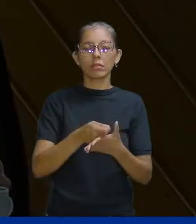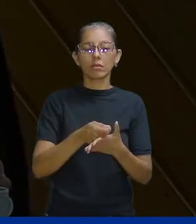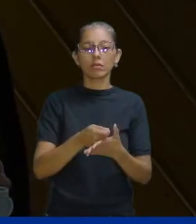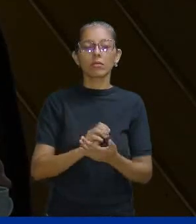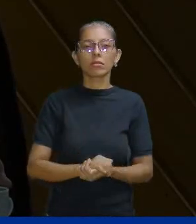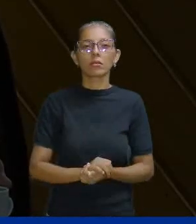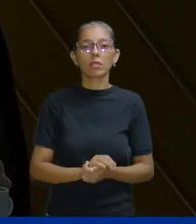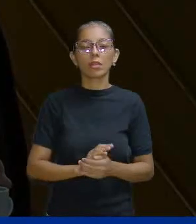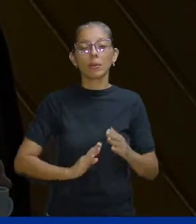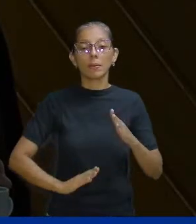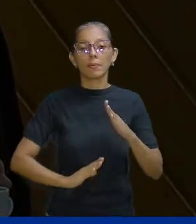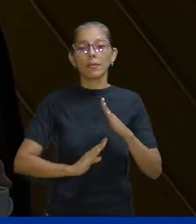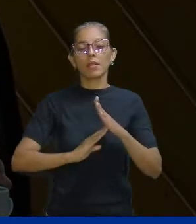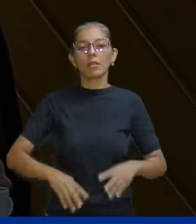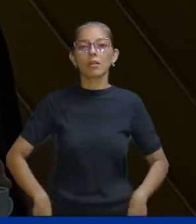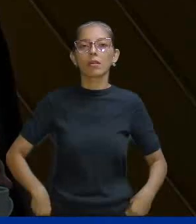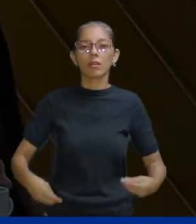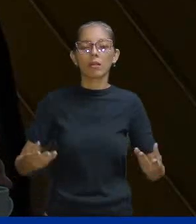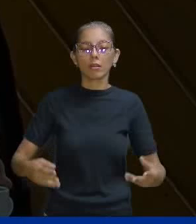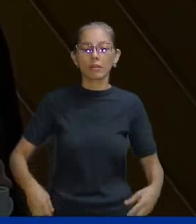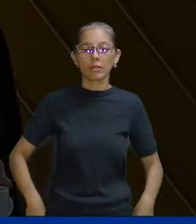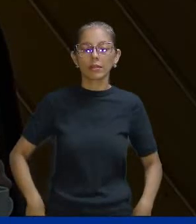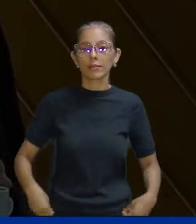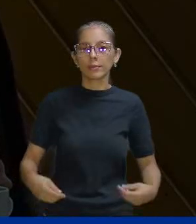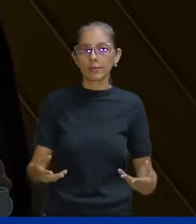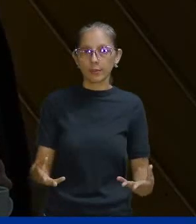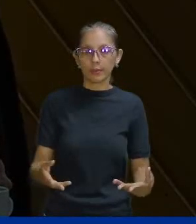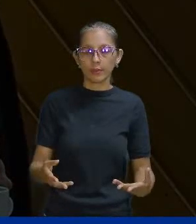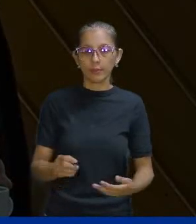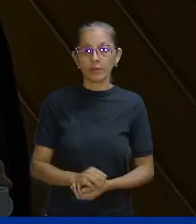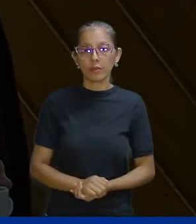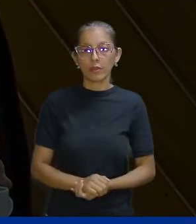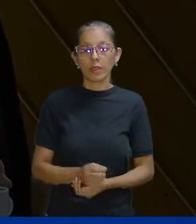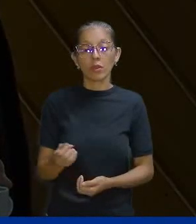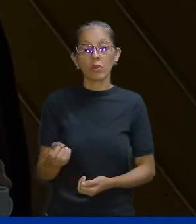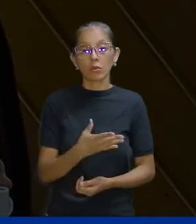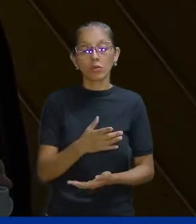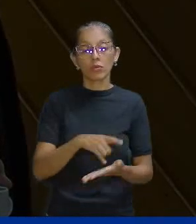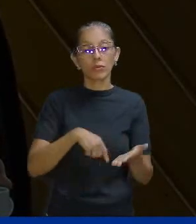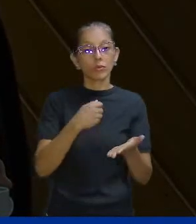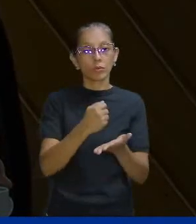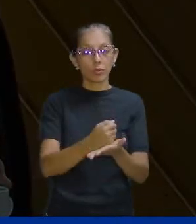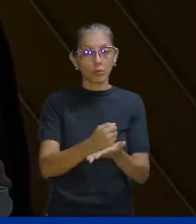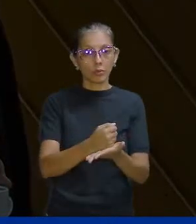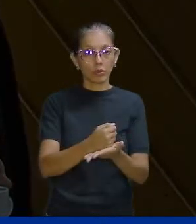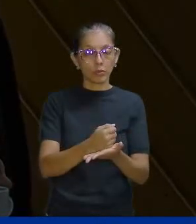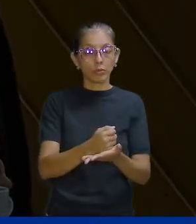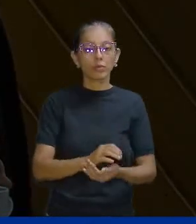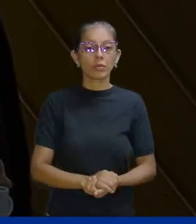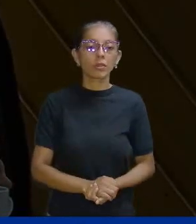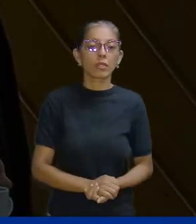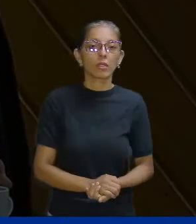os gastos e a sugerir a juntada de novos documentos, com nítido caráter